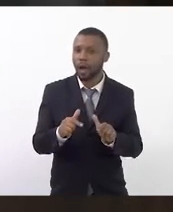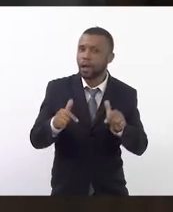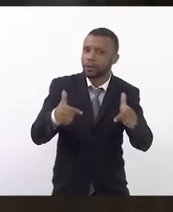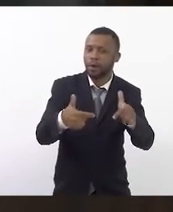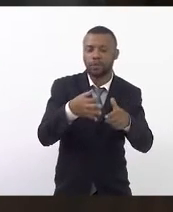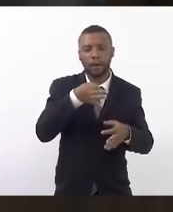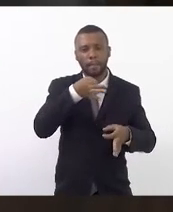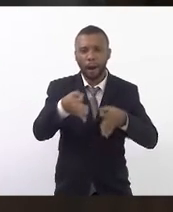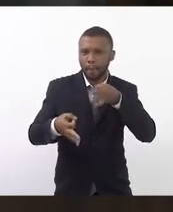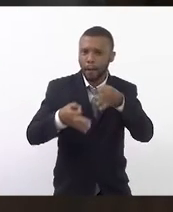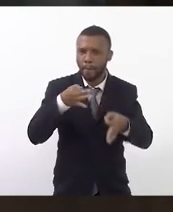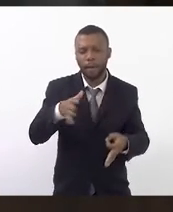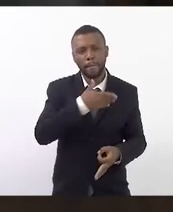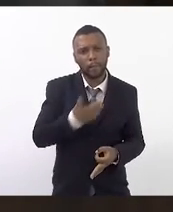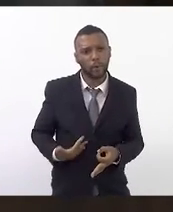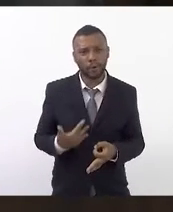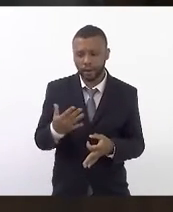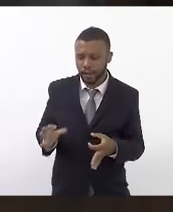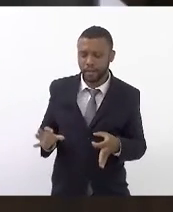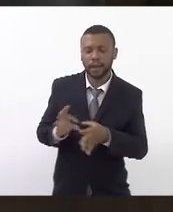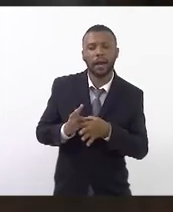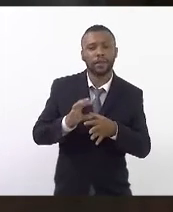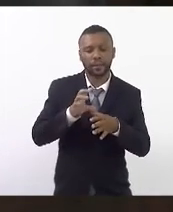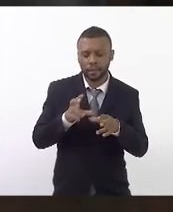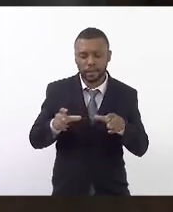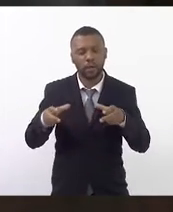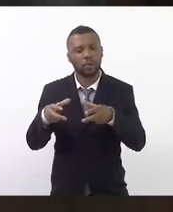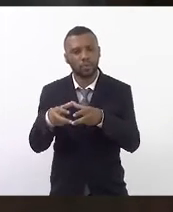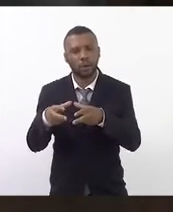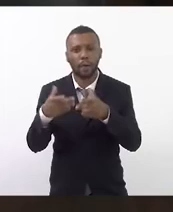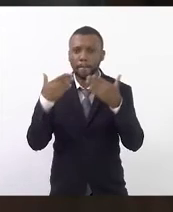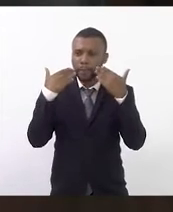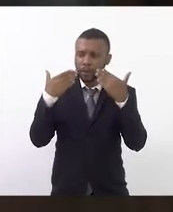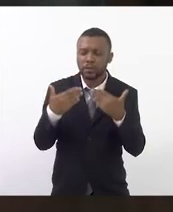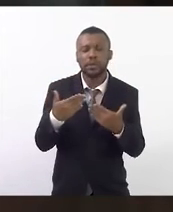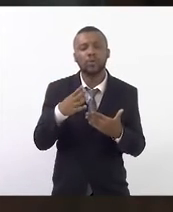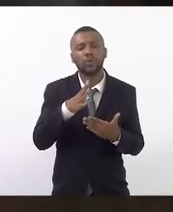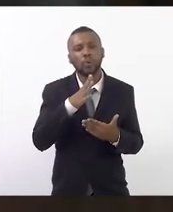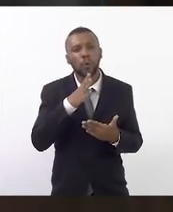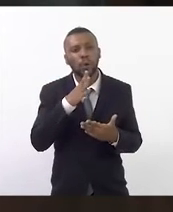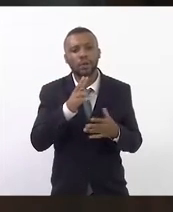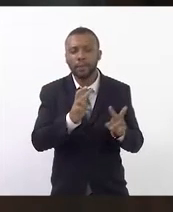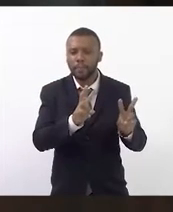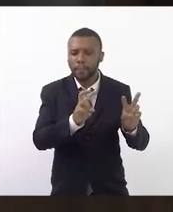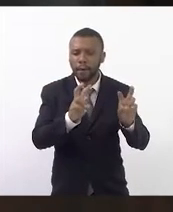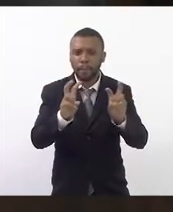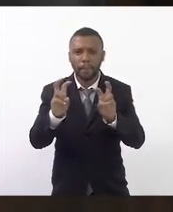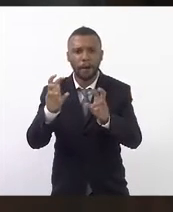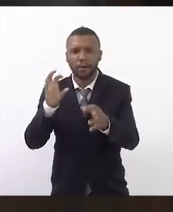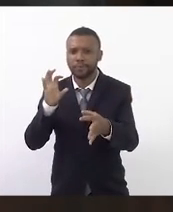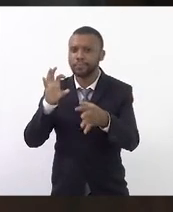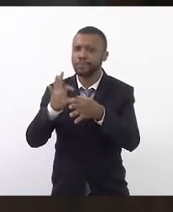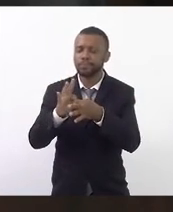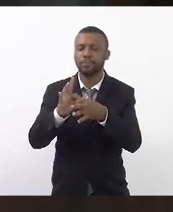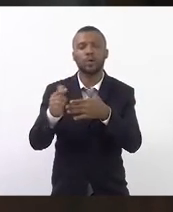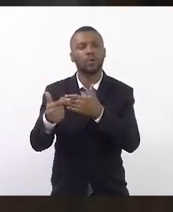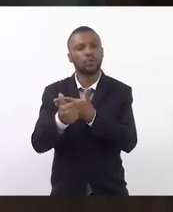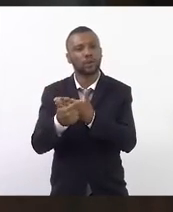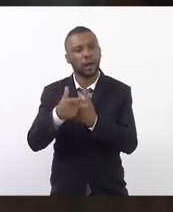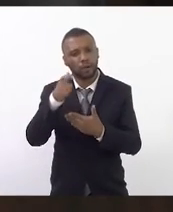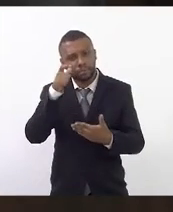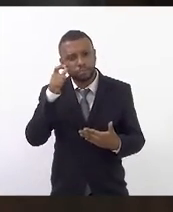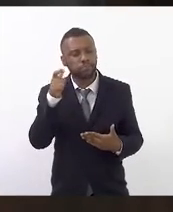arguição pública realizada por essa comissão, demonstrando conhecimento sobre os temas inerentes às atividades do cargo pretendido, é